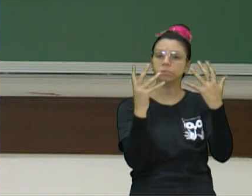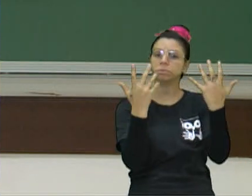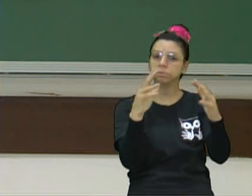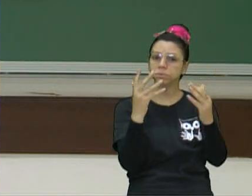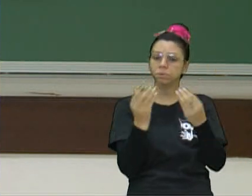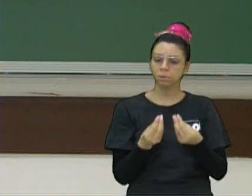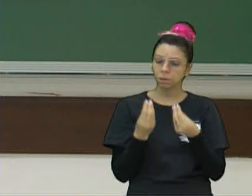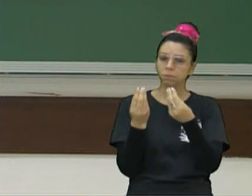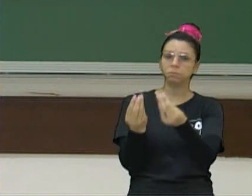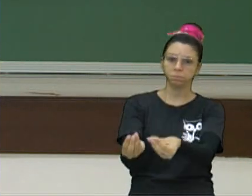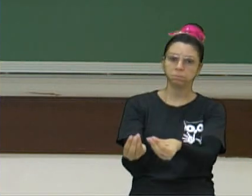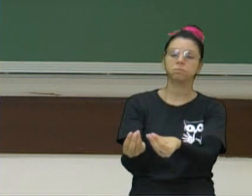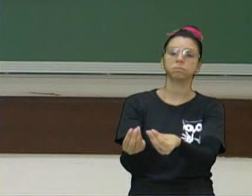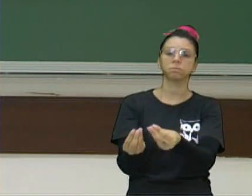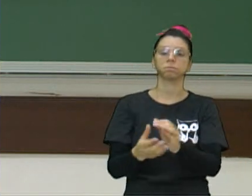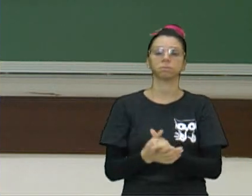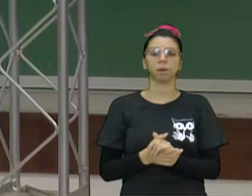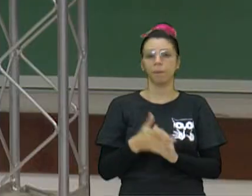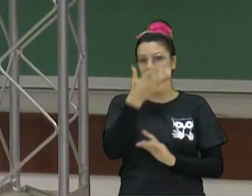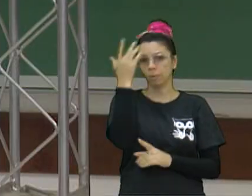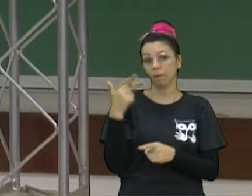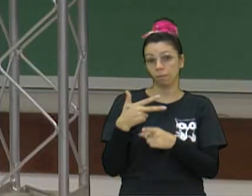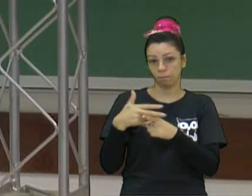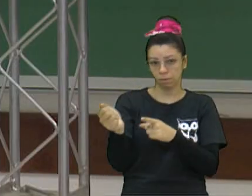dadas a esses competidores vencedores, né?